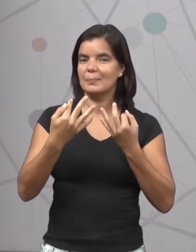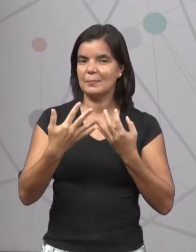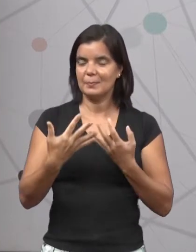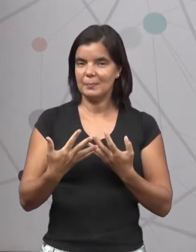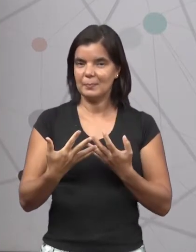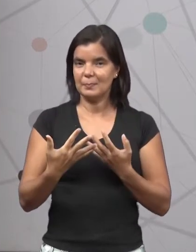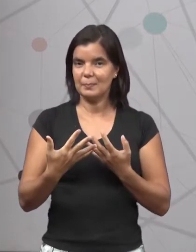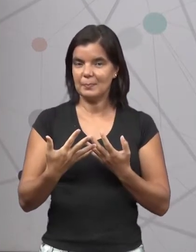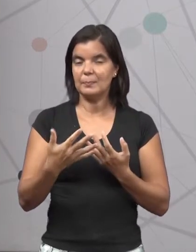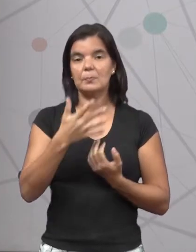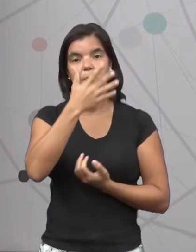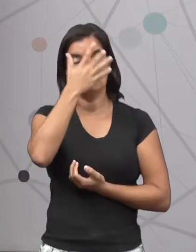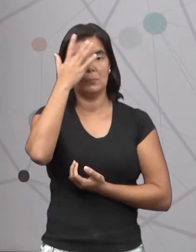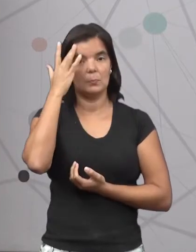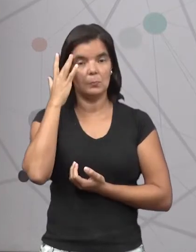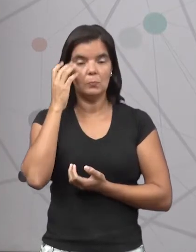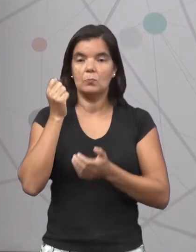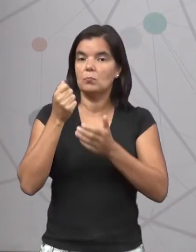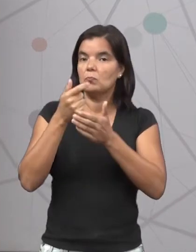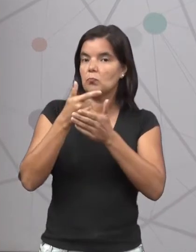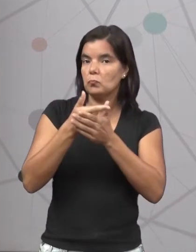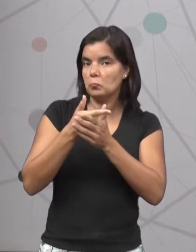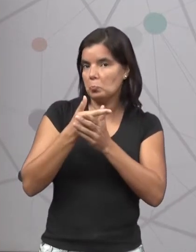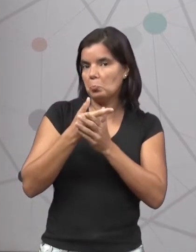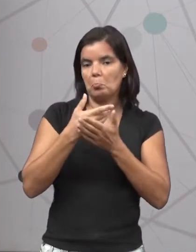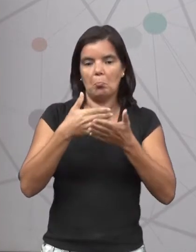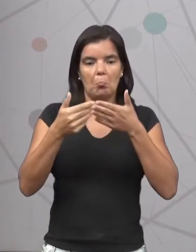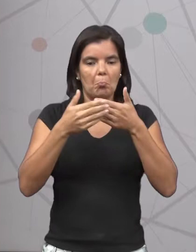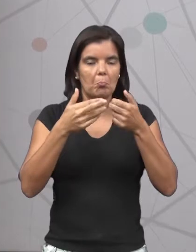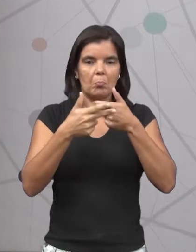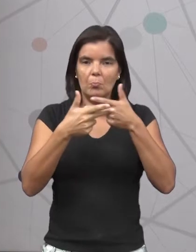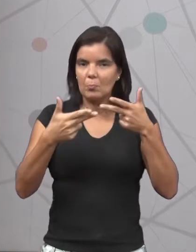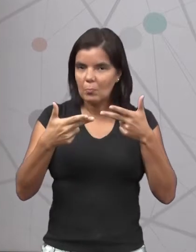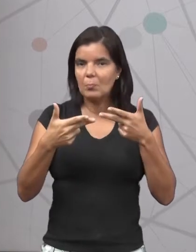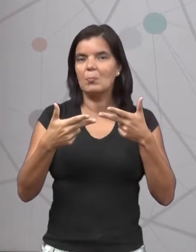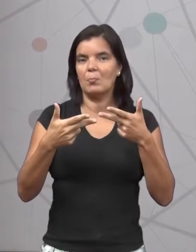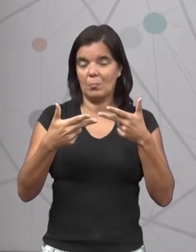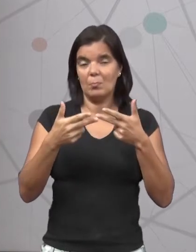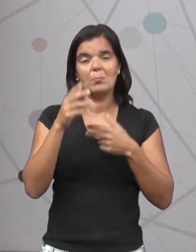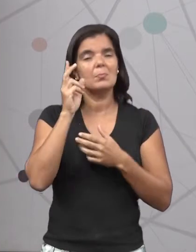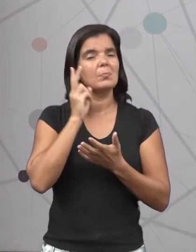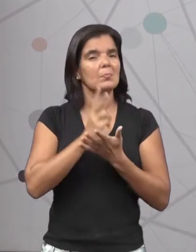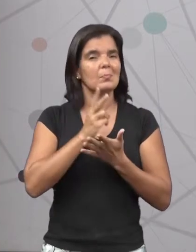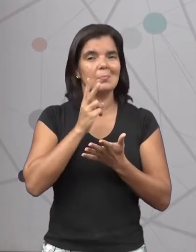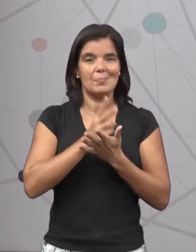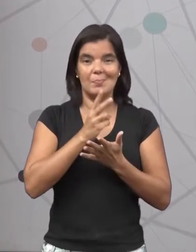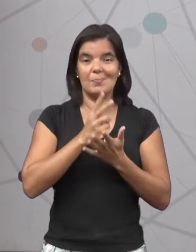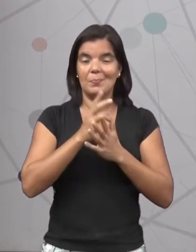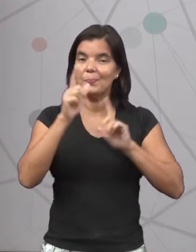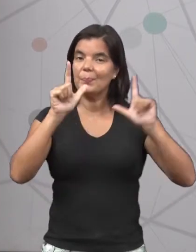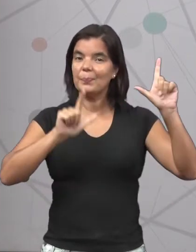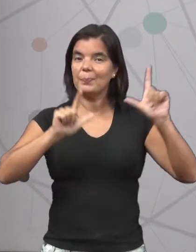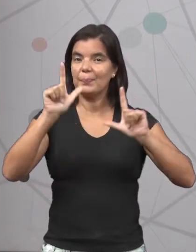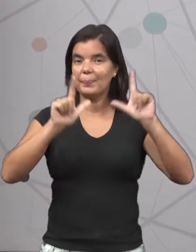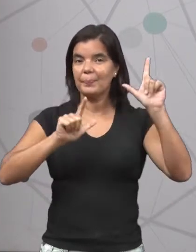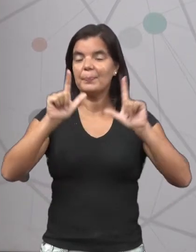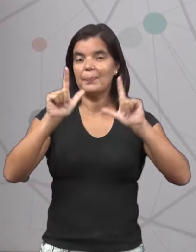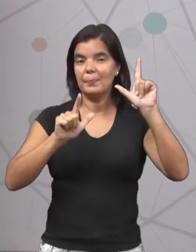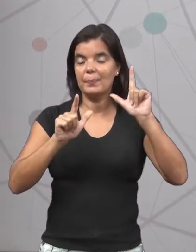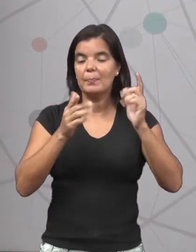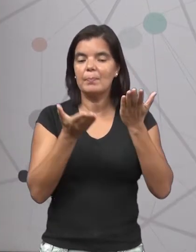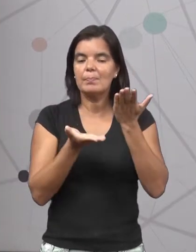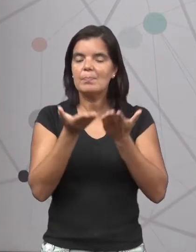que quando alguém vai comprar um eletrodoméstico, geralmente as televisões